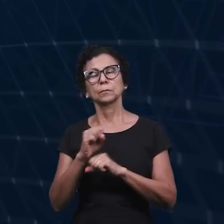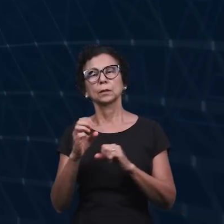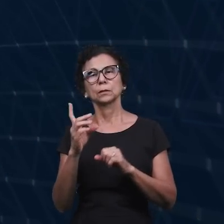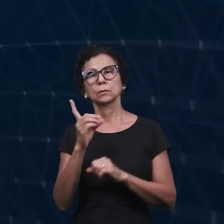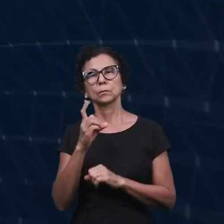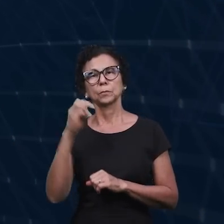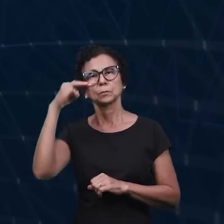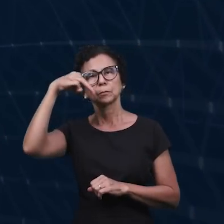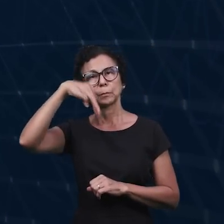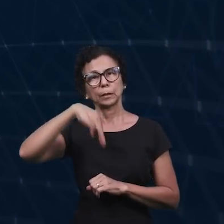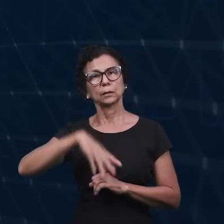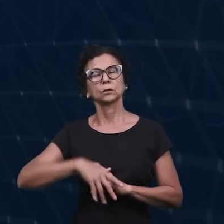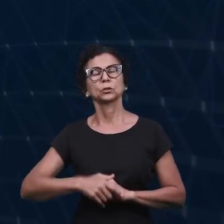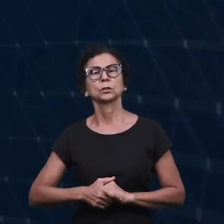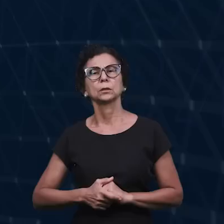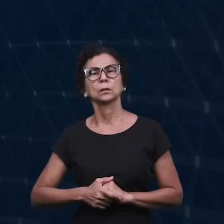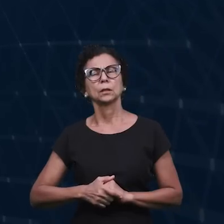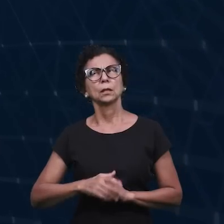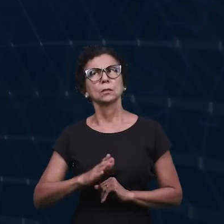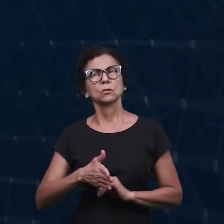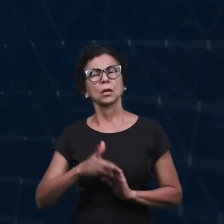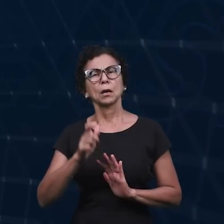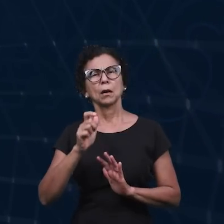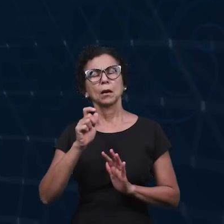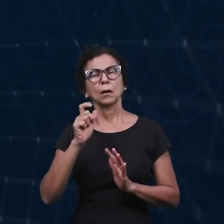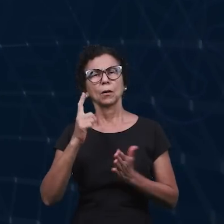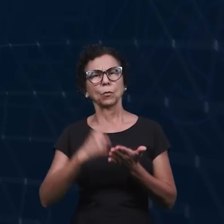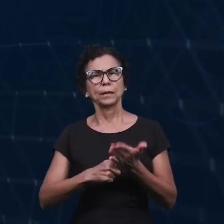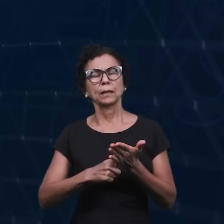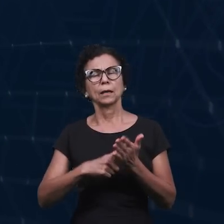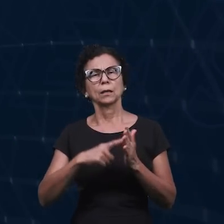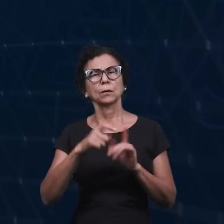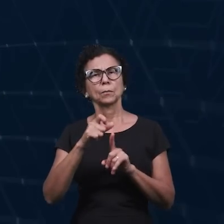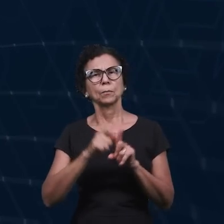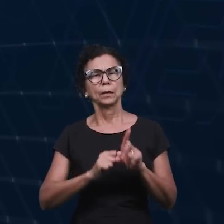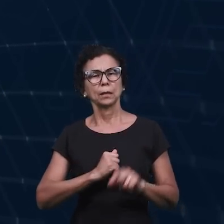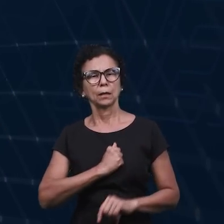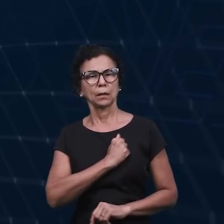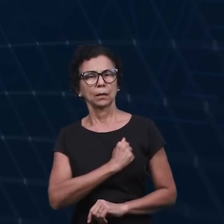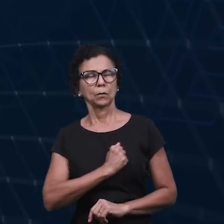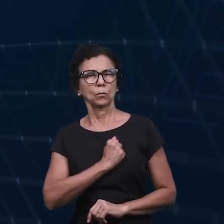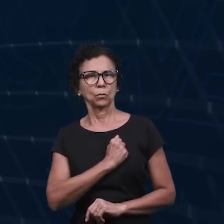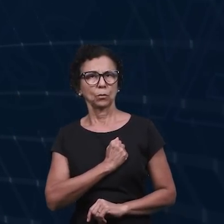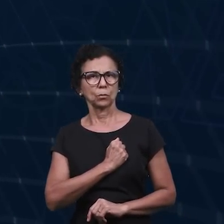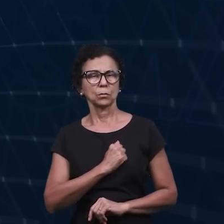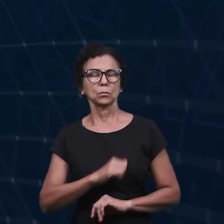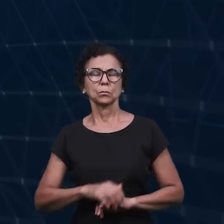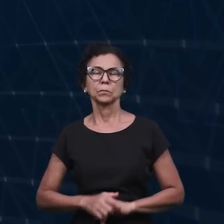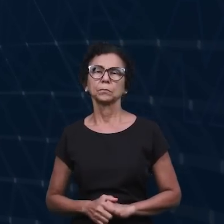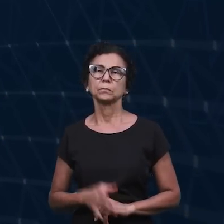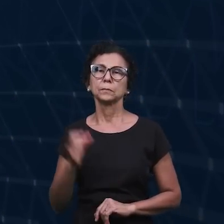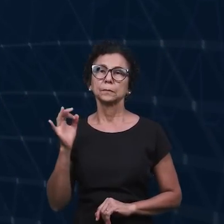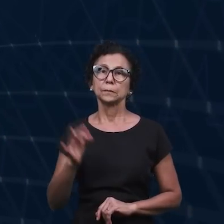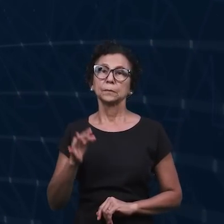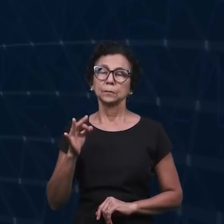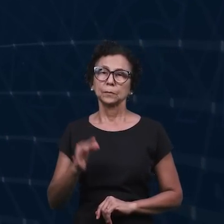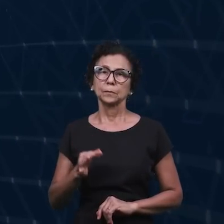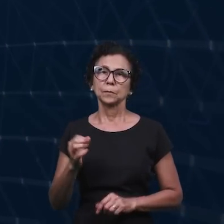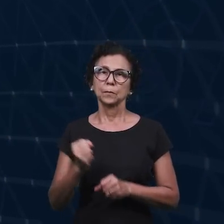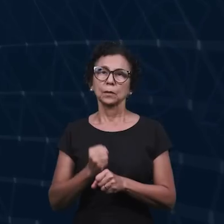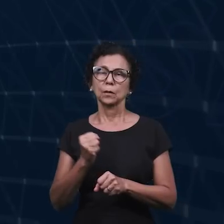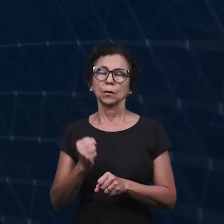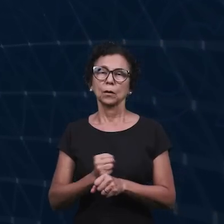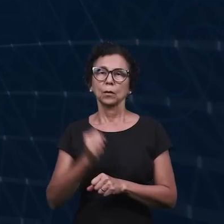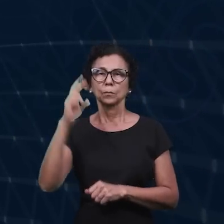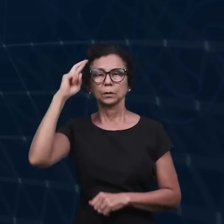agendados. Alguns estarão no mês de agosto, e nós temos a certeza do seguinte, que a obra do Senhor